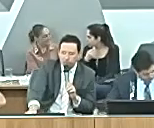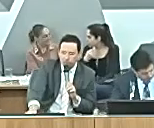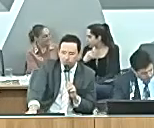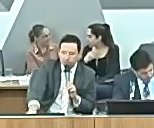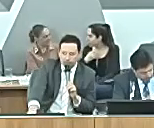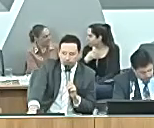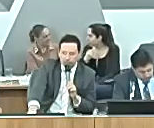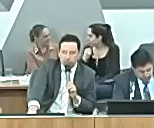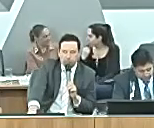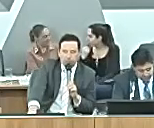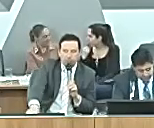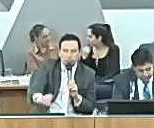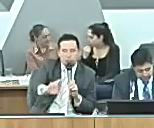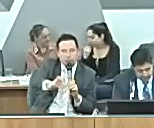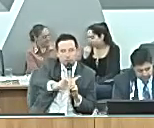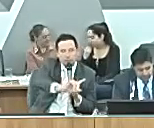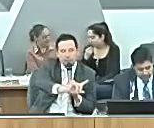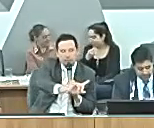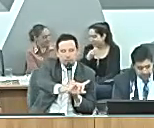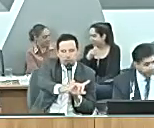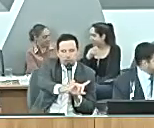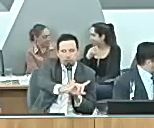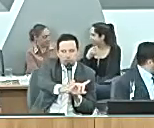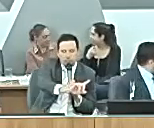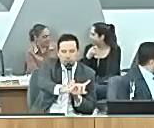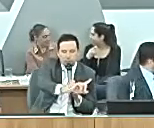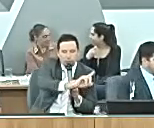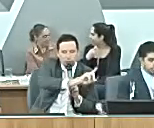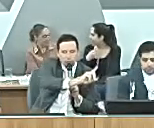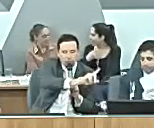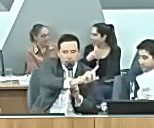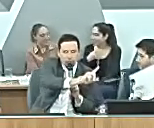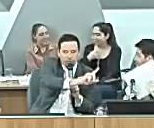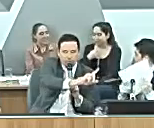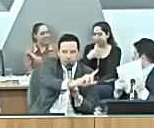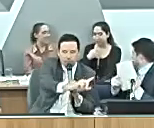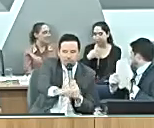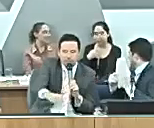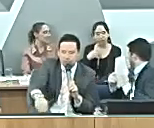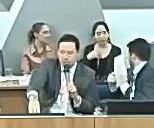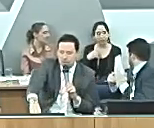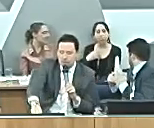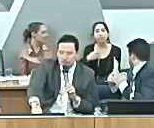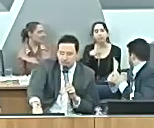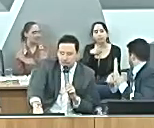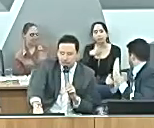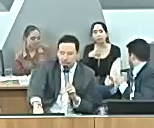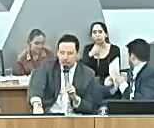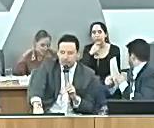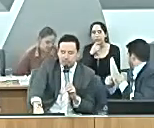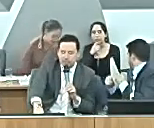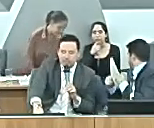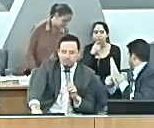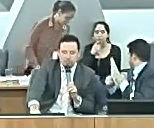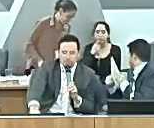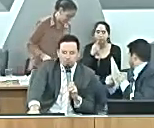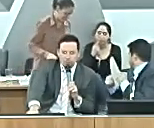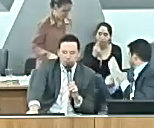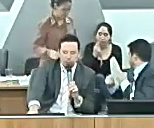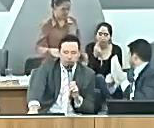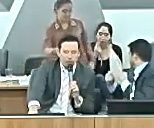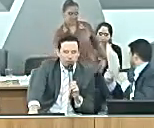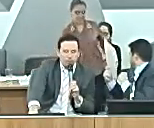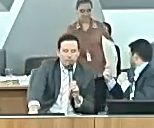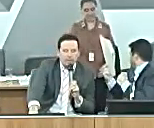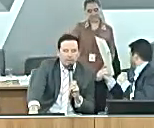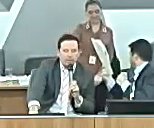horário é pedir desculpas da cana fiquei que os dez minutos porque eu fui aqui no presidente é que quero aqui agradecer muito